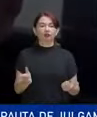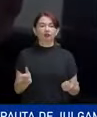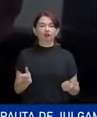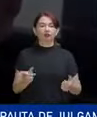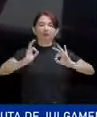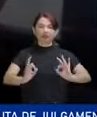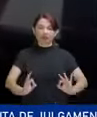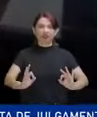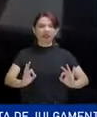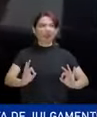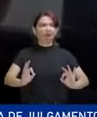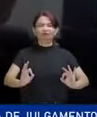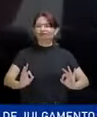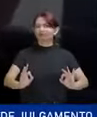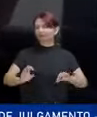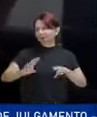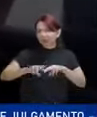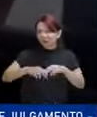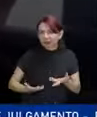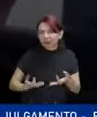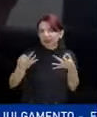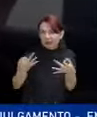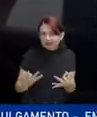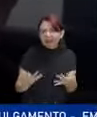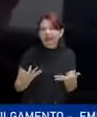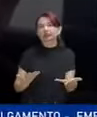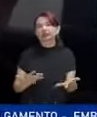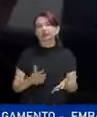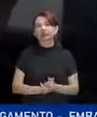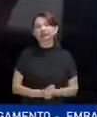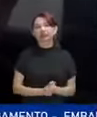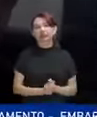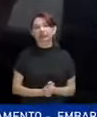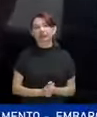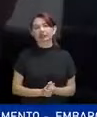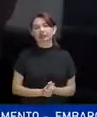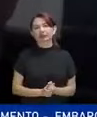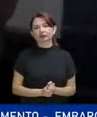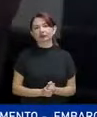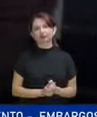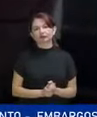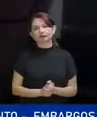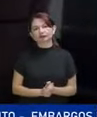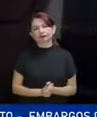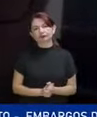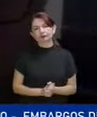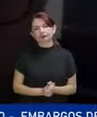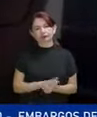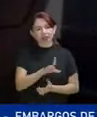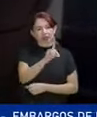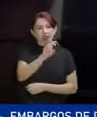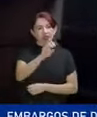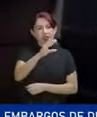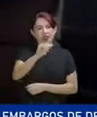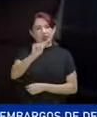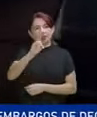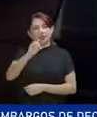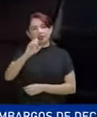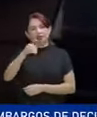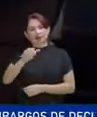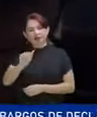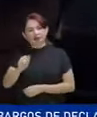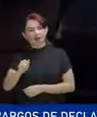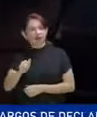mostra de não motivo suficiente a alegação de decadência. Não